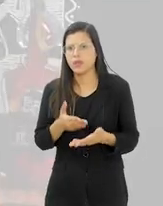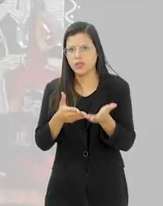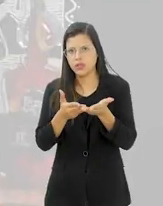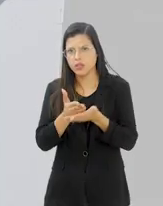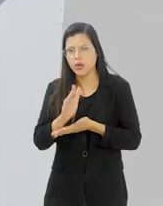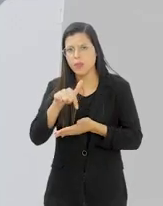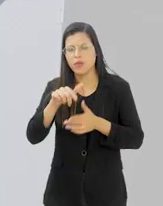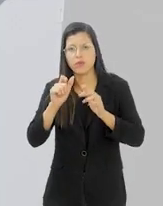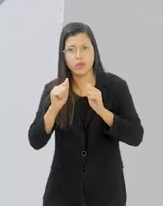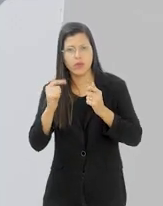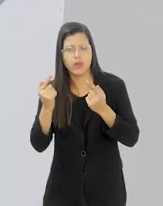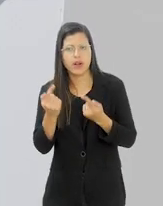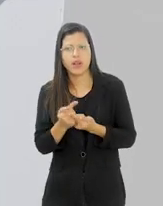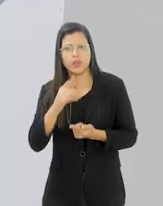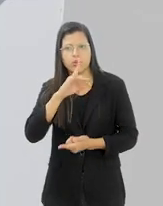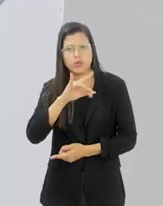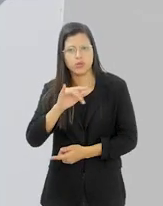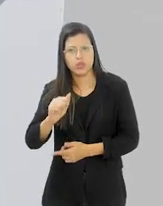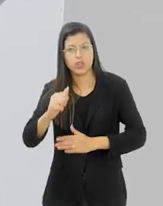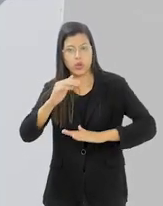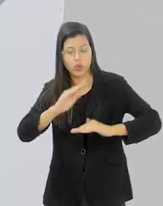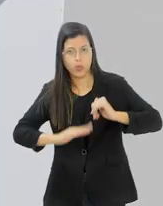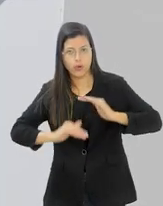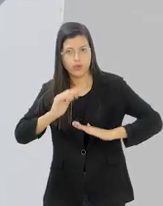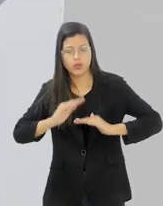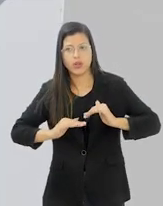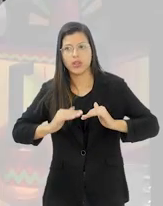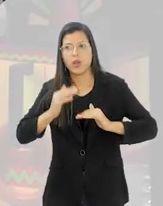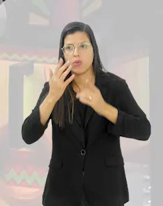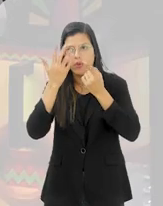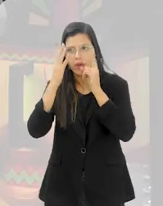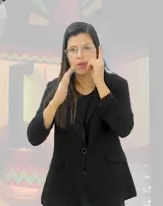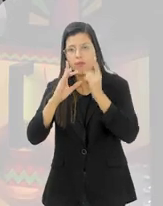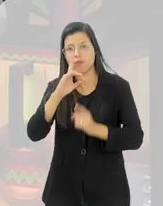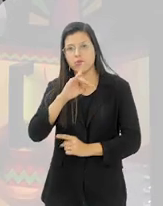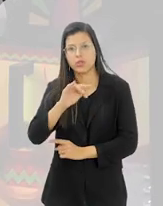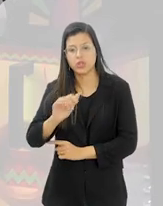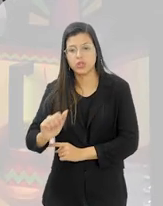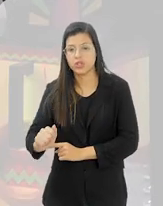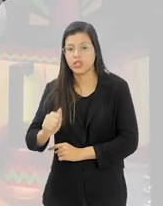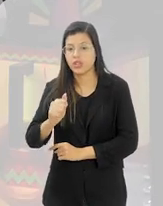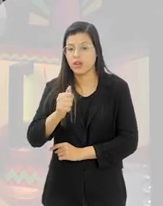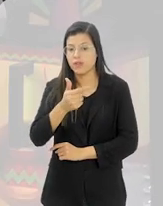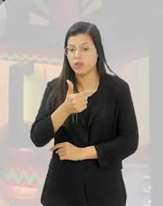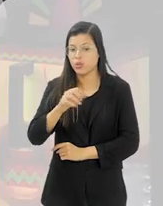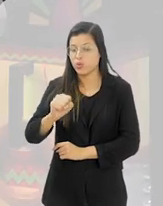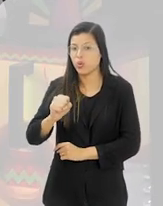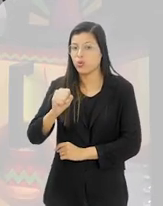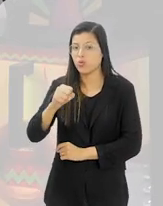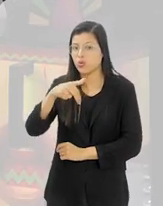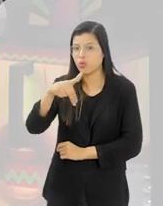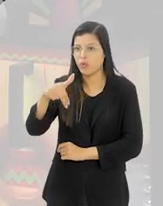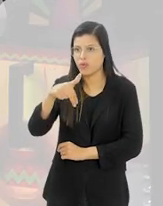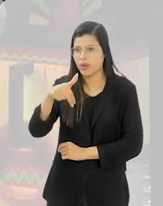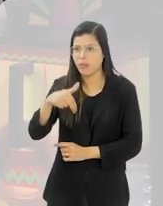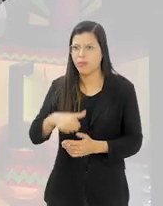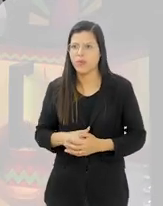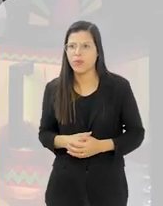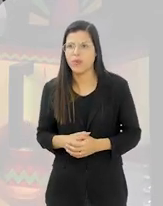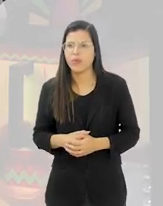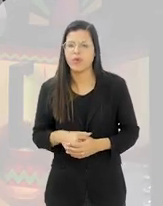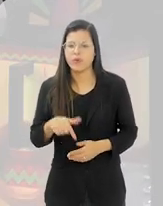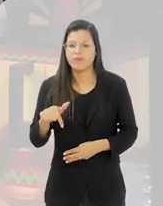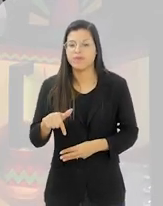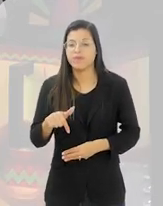E aí a gente aprovou na casa, na Alerj, o dia do profissional do carnaval, que é o dia 28 de novembro, em homenagem ao grande Fernando Pamplona, pai de todos